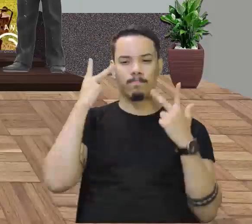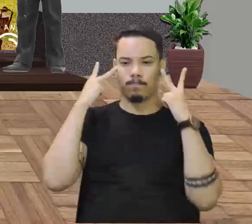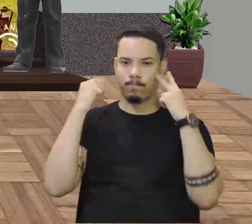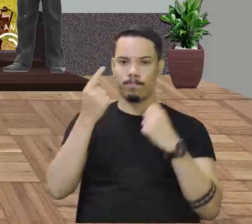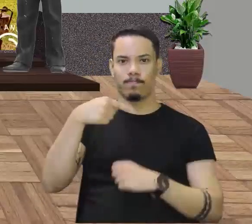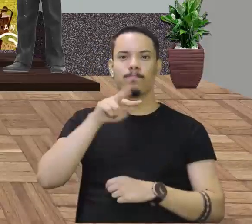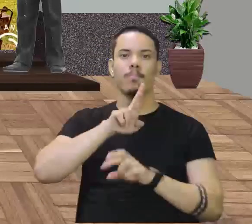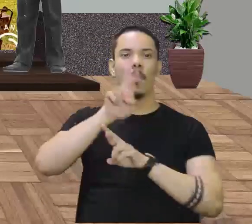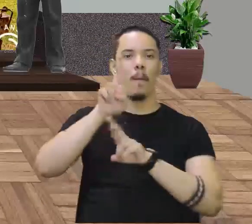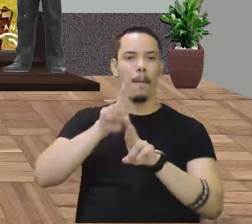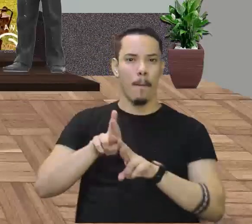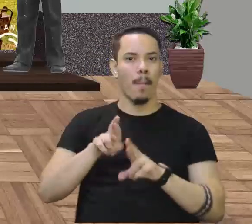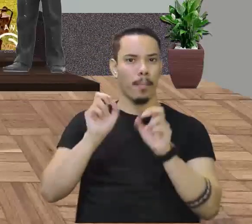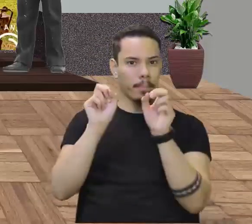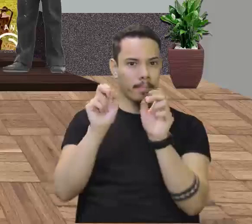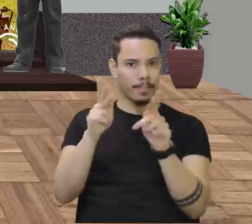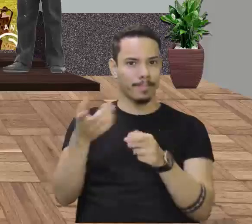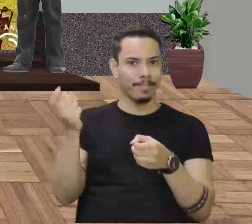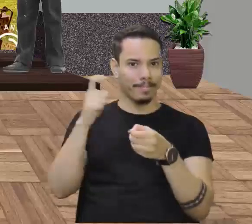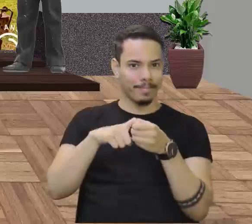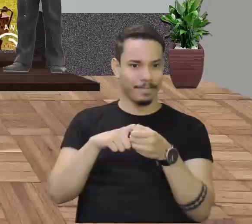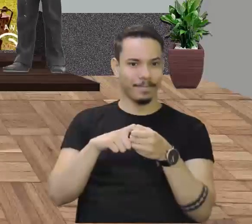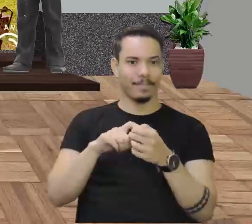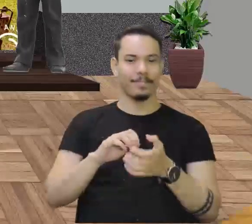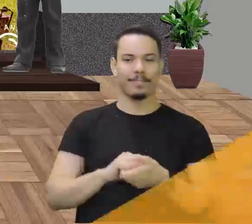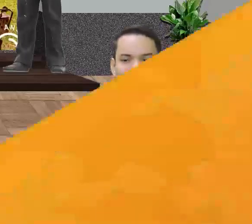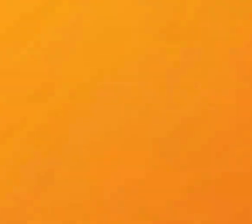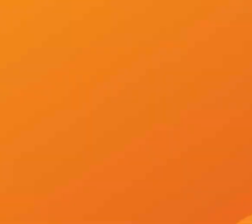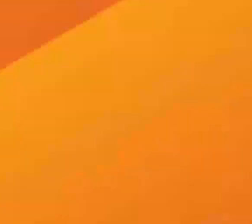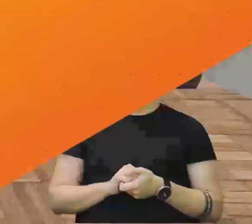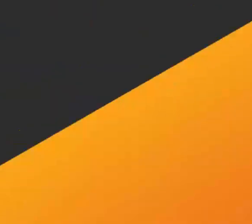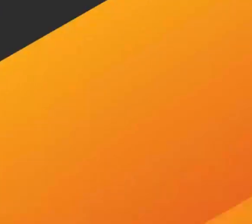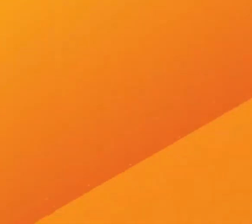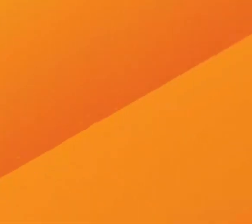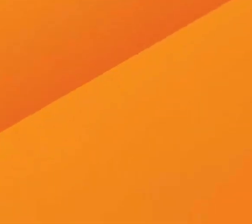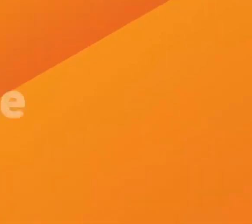fazerem. Faça atividade que a gente já volta.